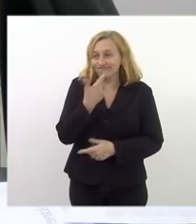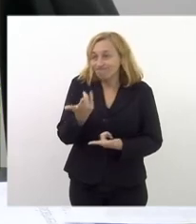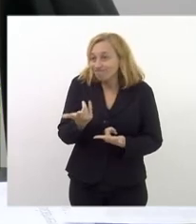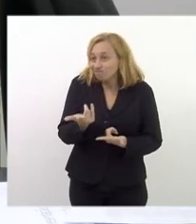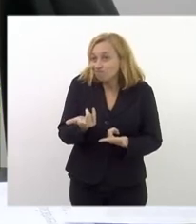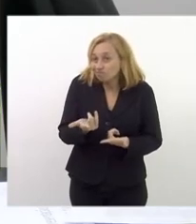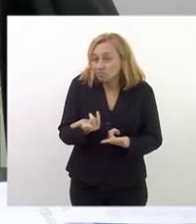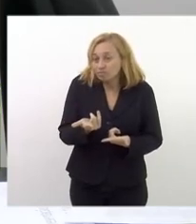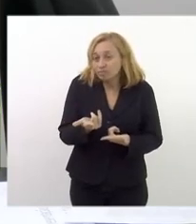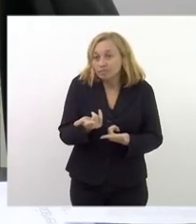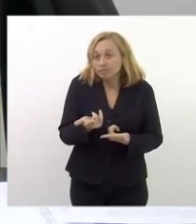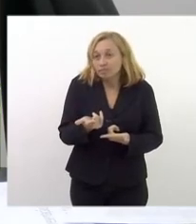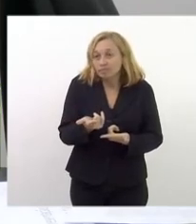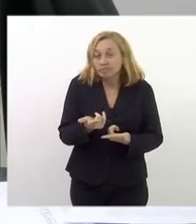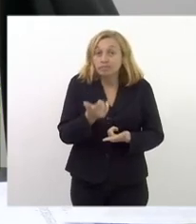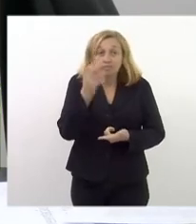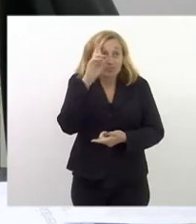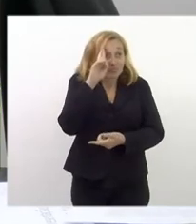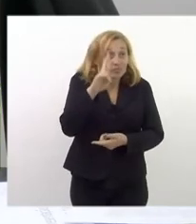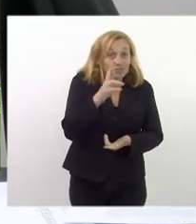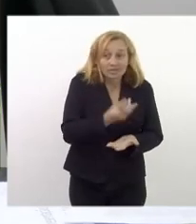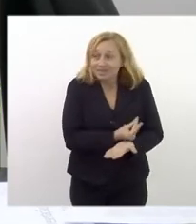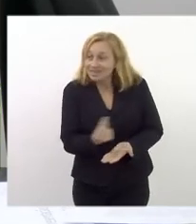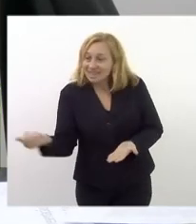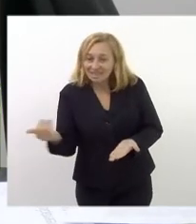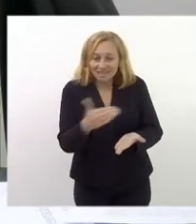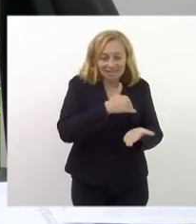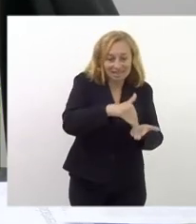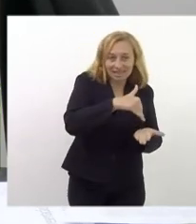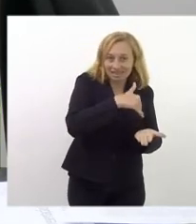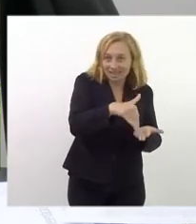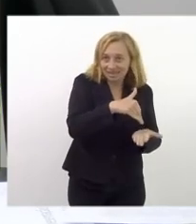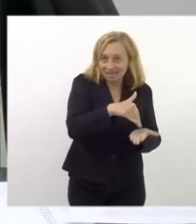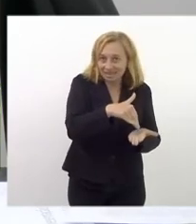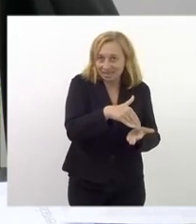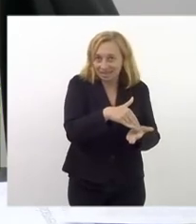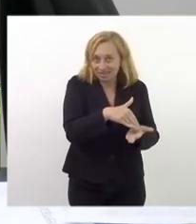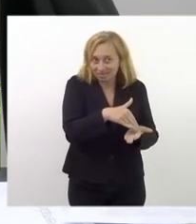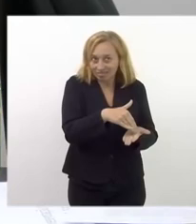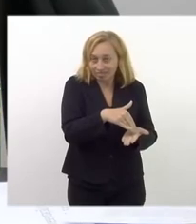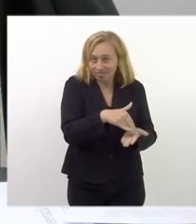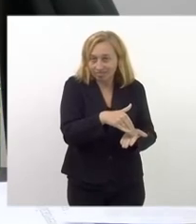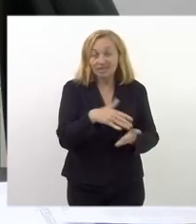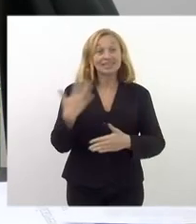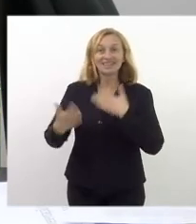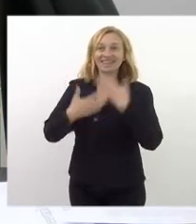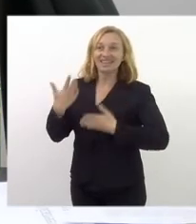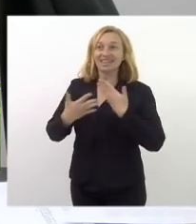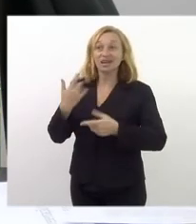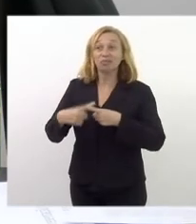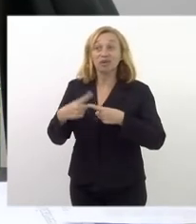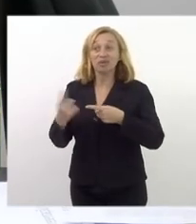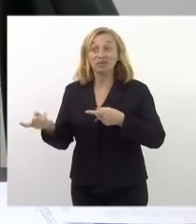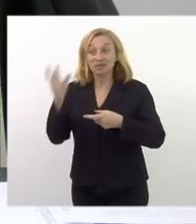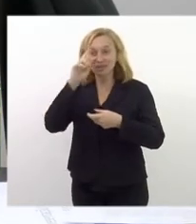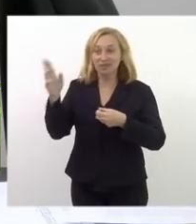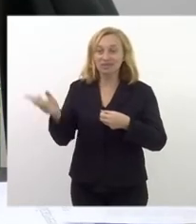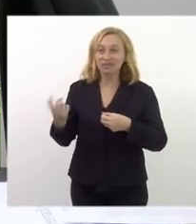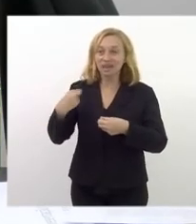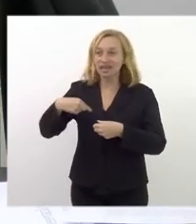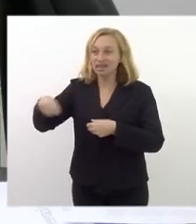Vossa Excelência esteja saindo da Secretaria de Fazenda. E de alegria porque o senhor está indo para a Secretaria